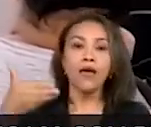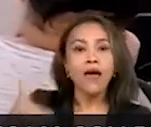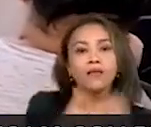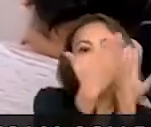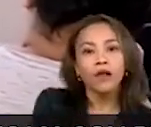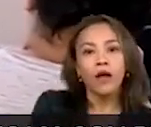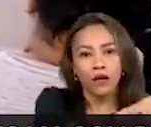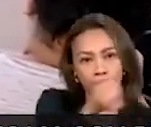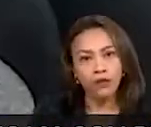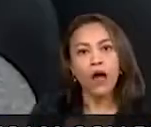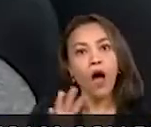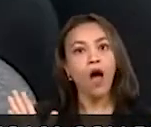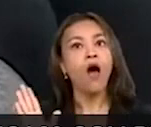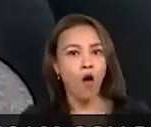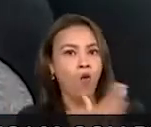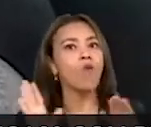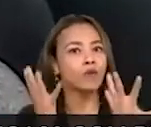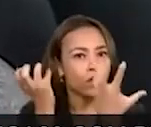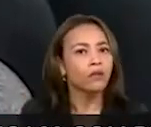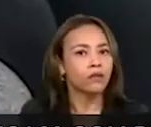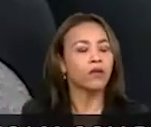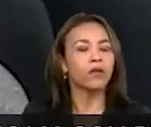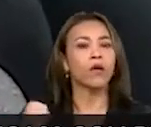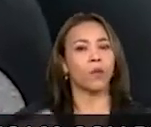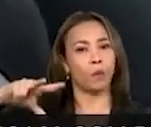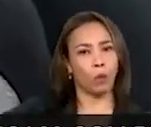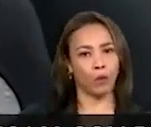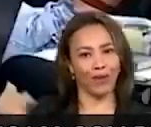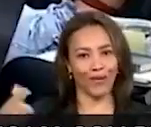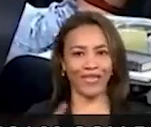aceito em algumas instituições portuguesas que possuem convênio com o INEP.